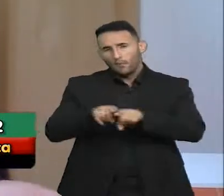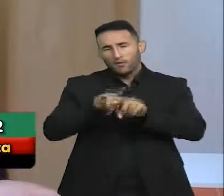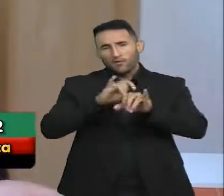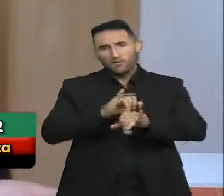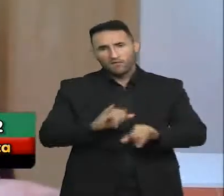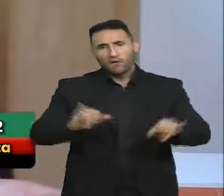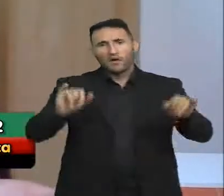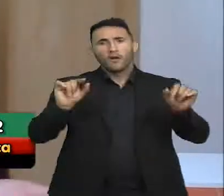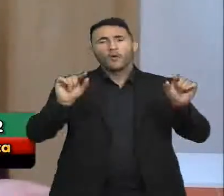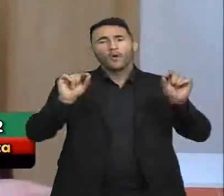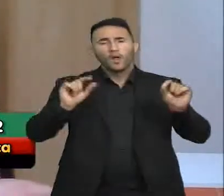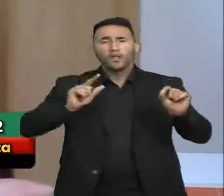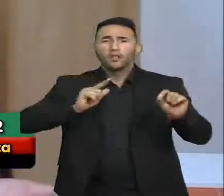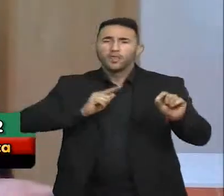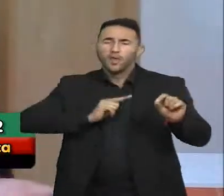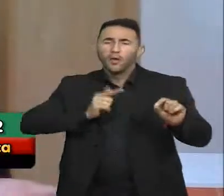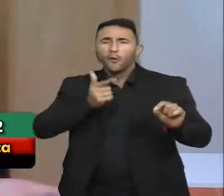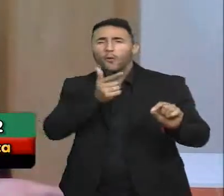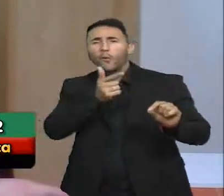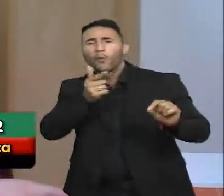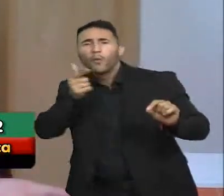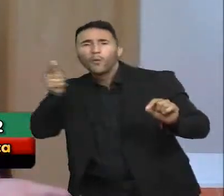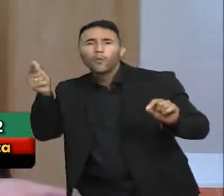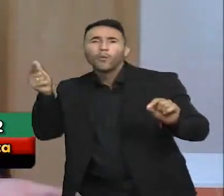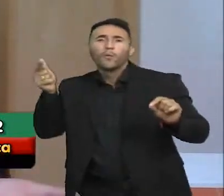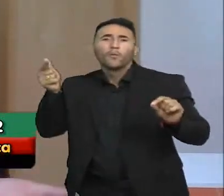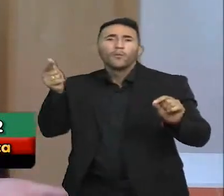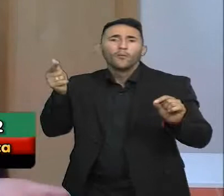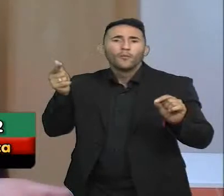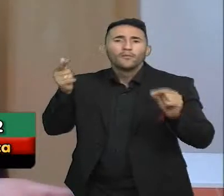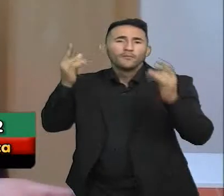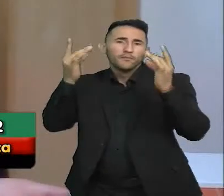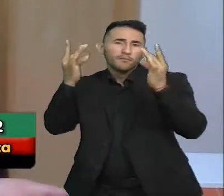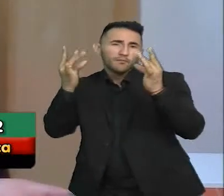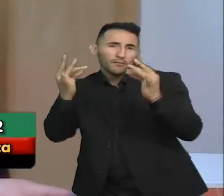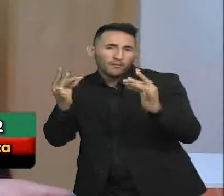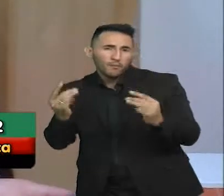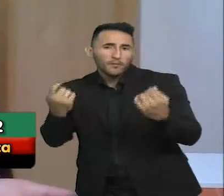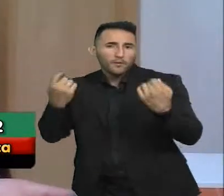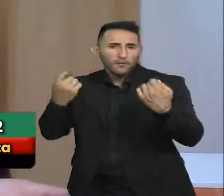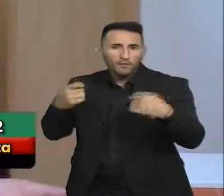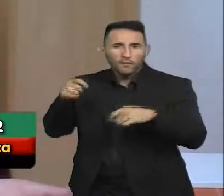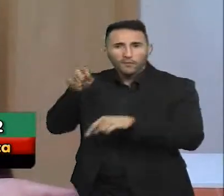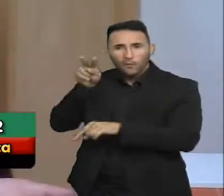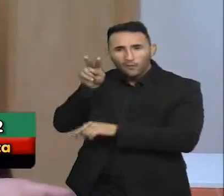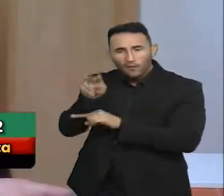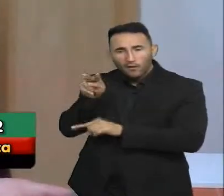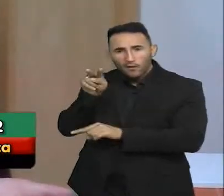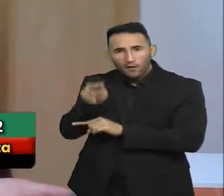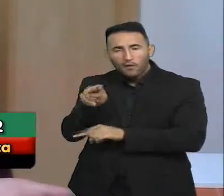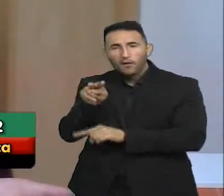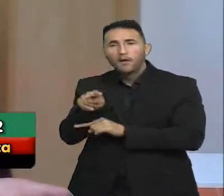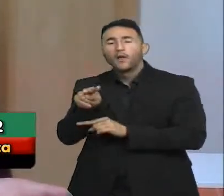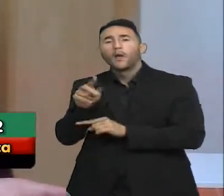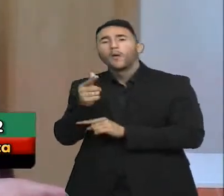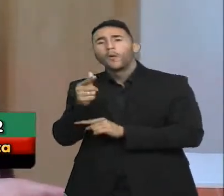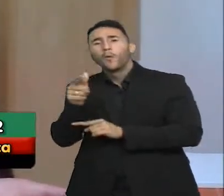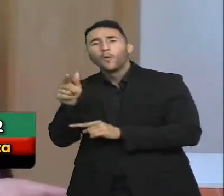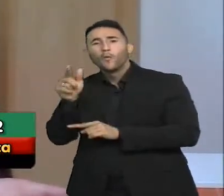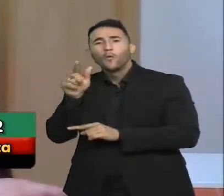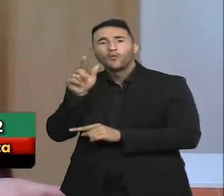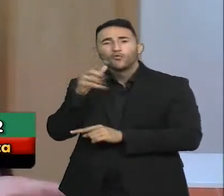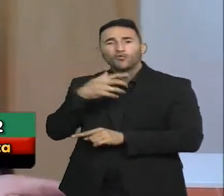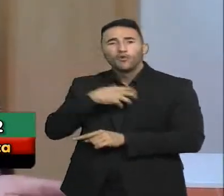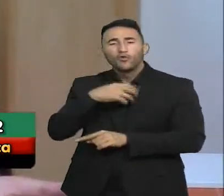que existe outros elementos que a gente precisa preservar. Né, é criar essa outra forma de